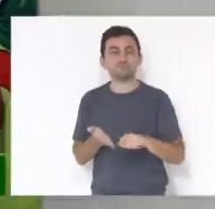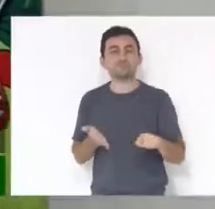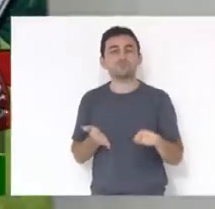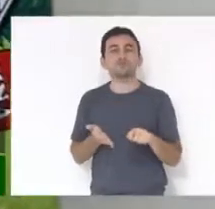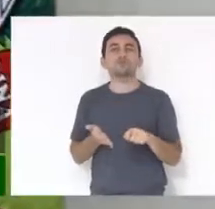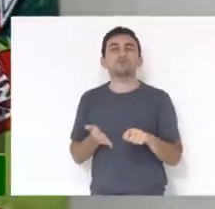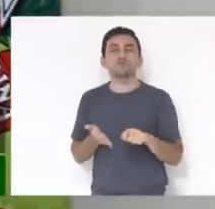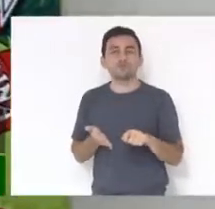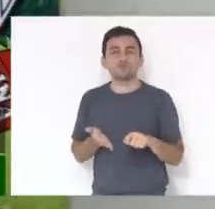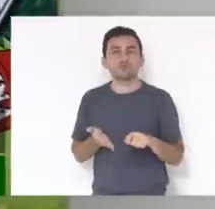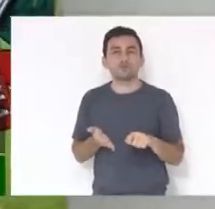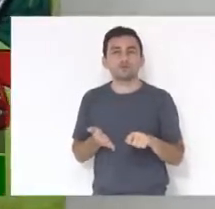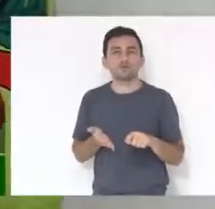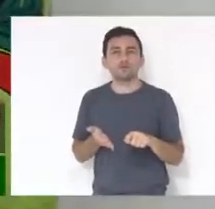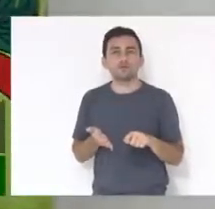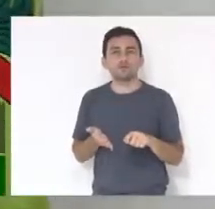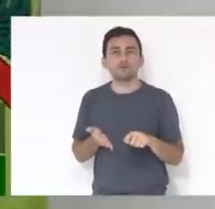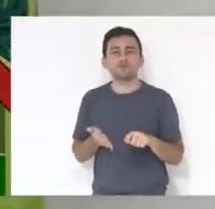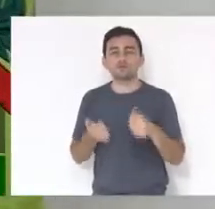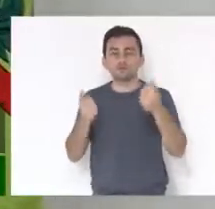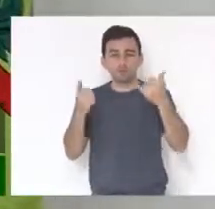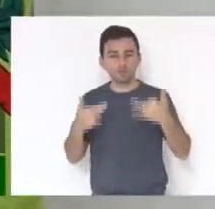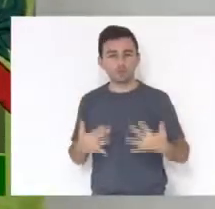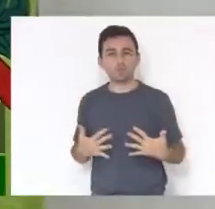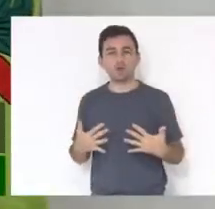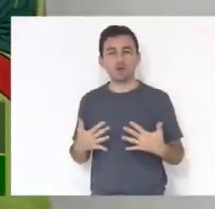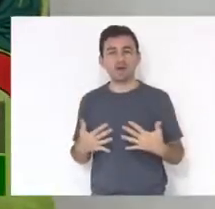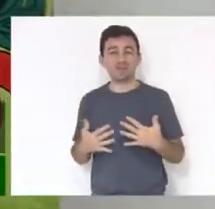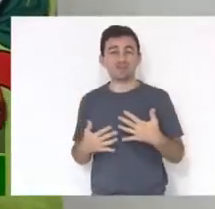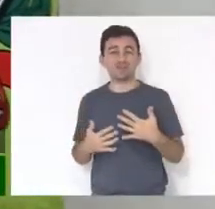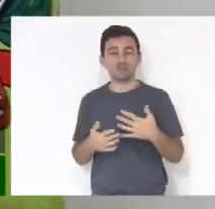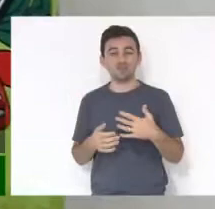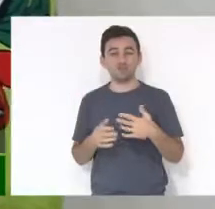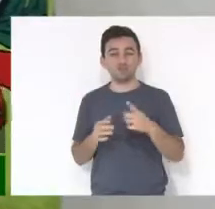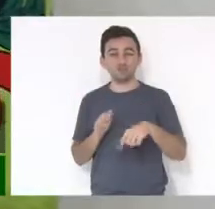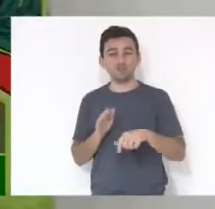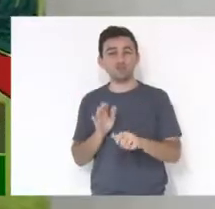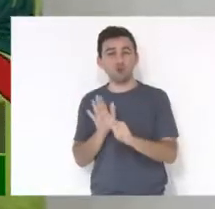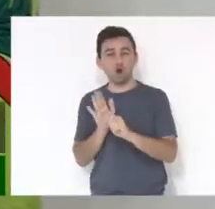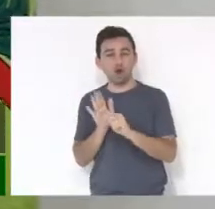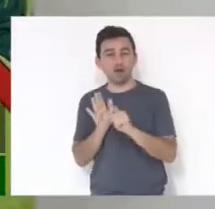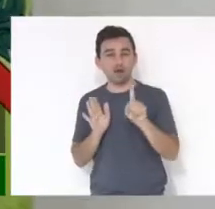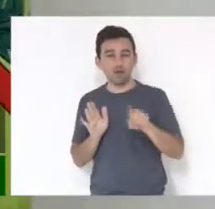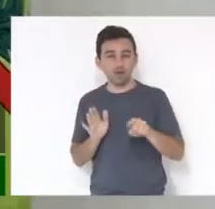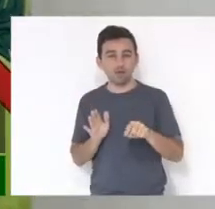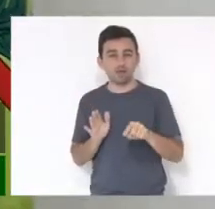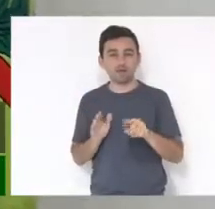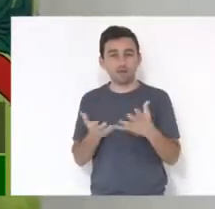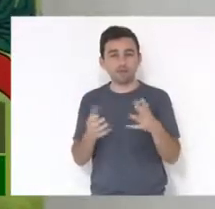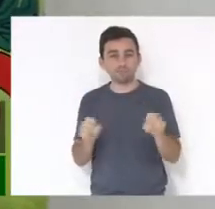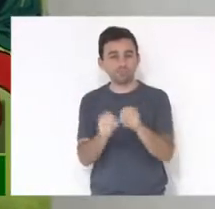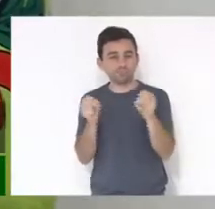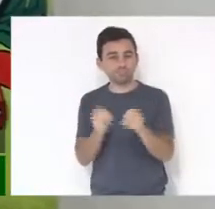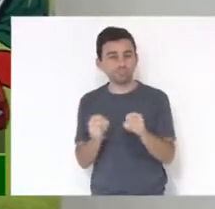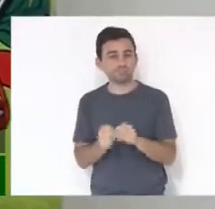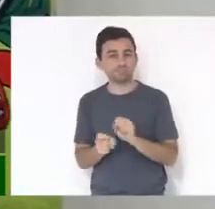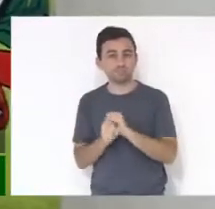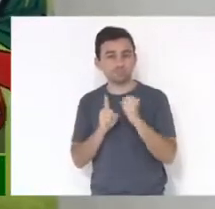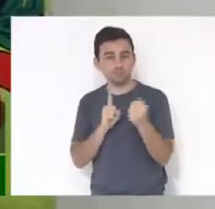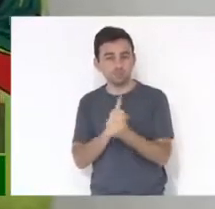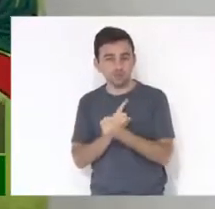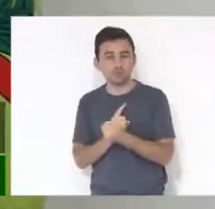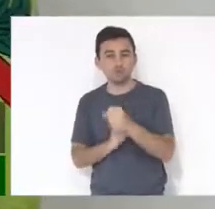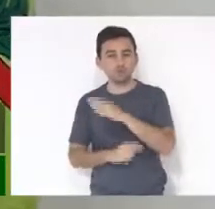Bandidolatria, as drogas são uma arma política utilizada para desfibrar o tecido social de uma